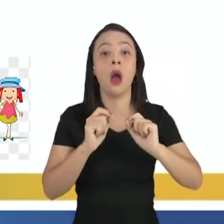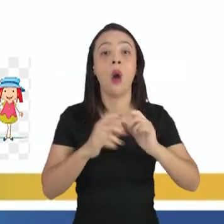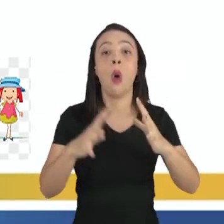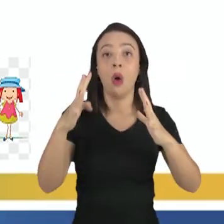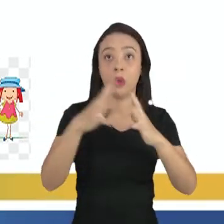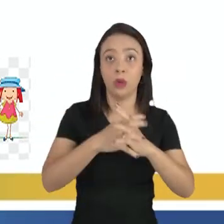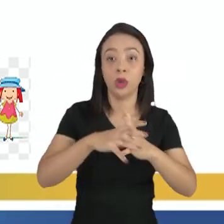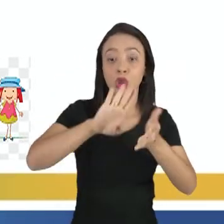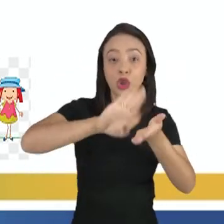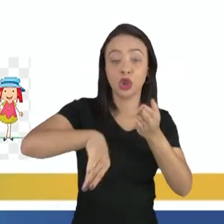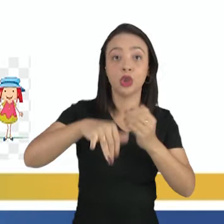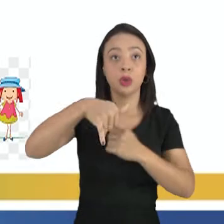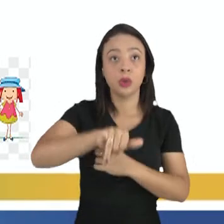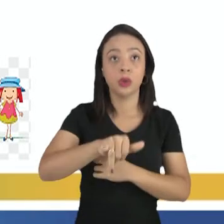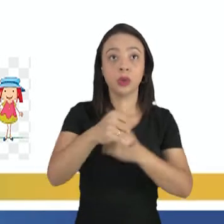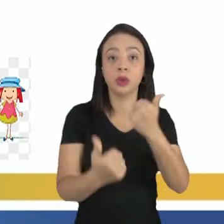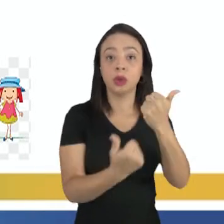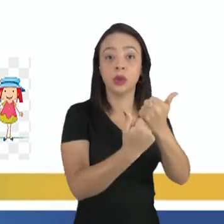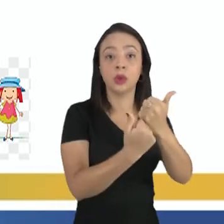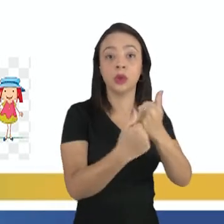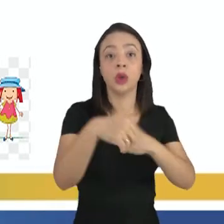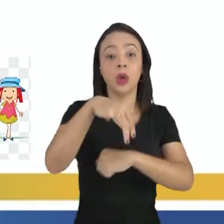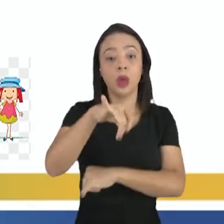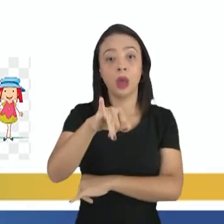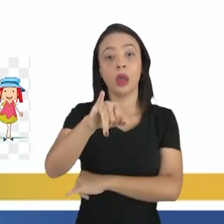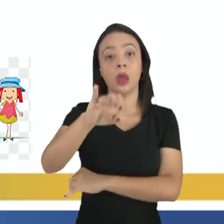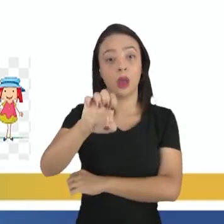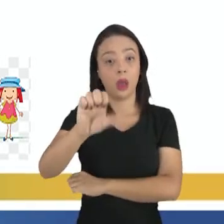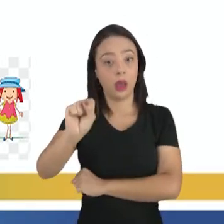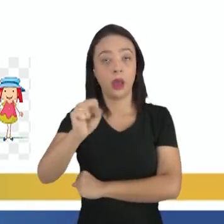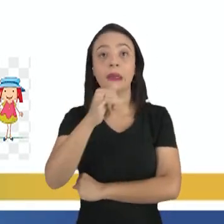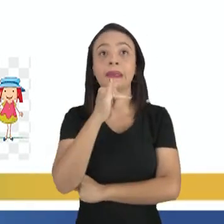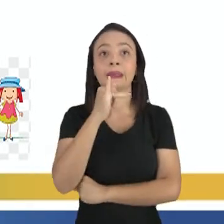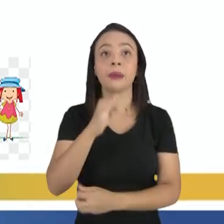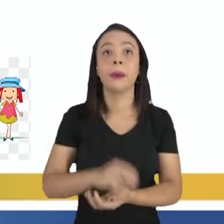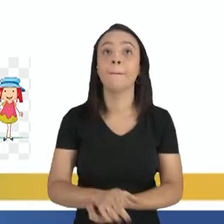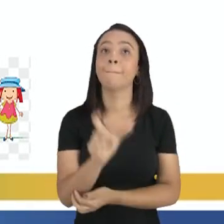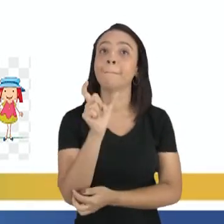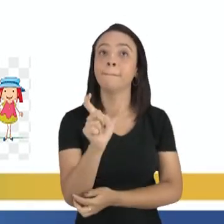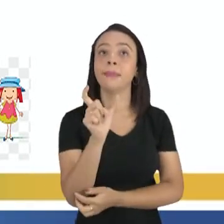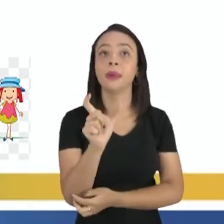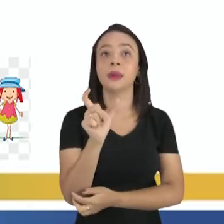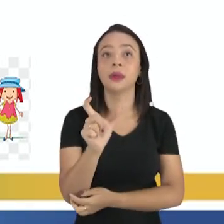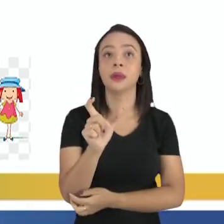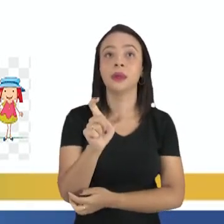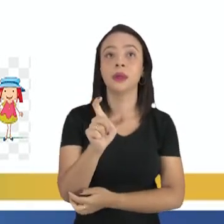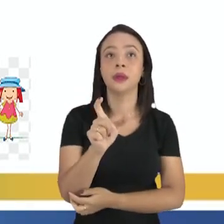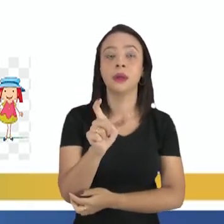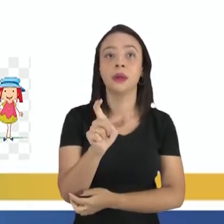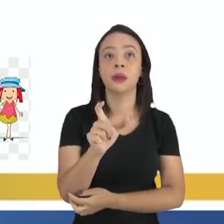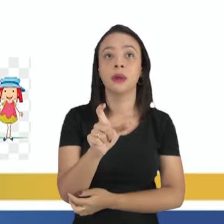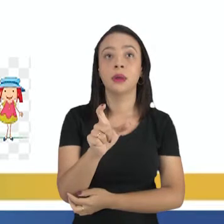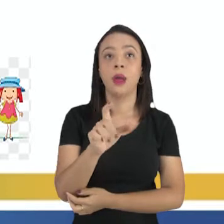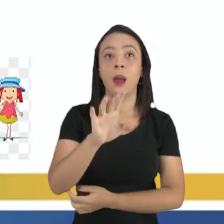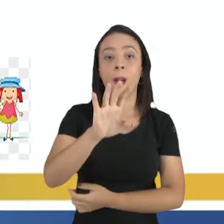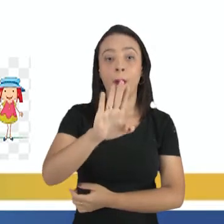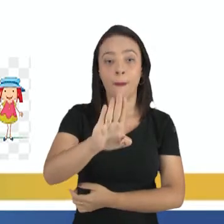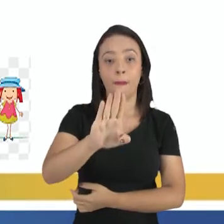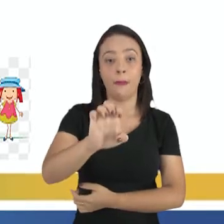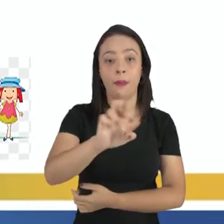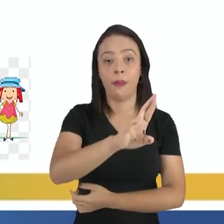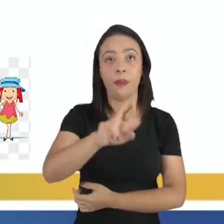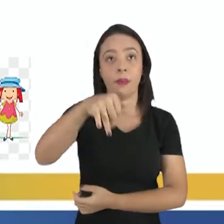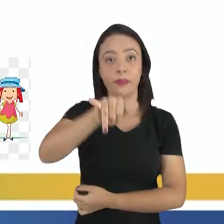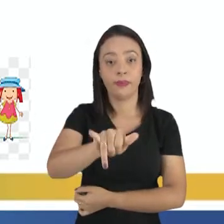vamos tirar o Y e acrescentar o IES no final. Por exemplo, a palavra berry, ela termina em Y